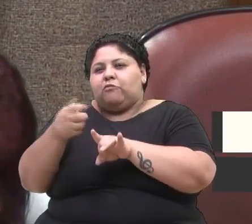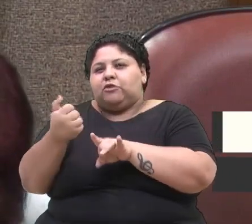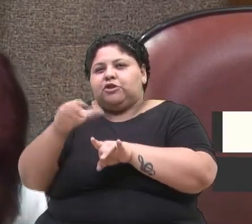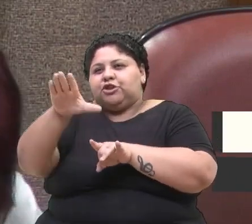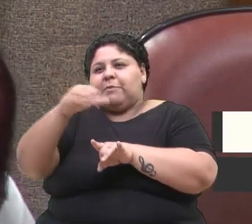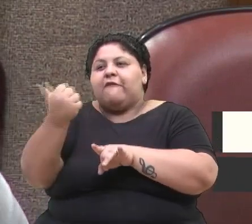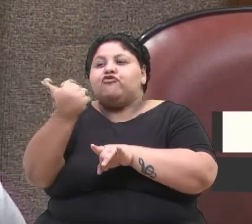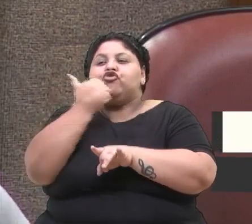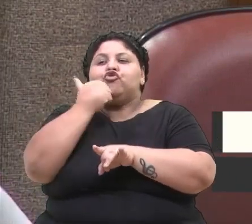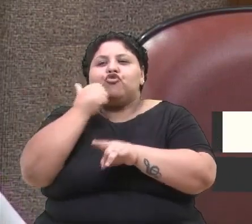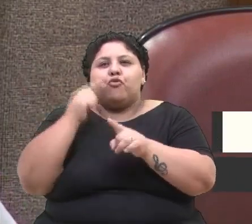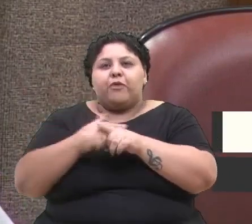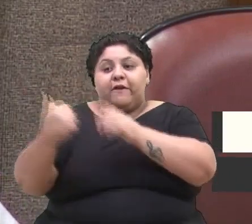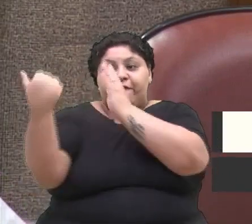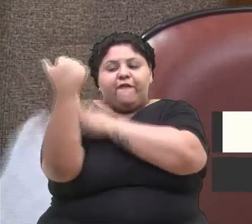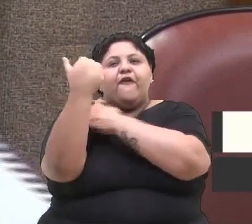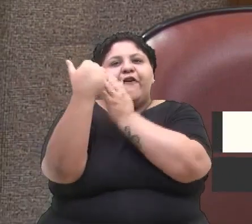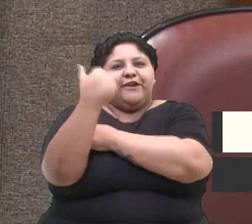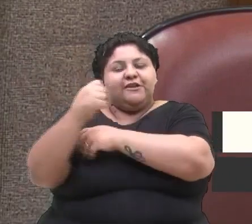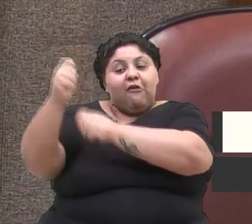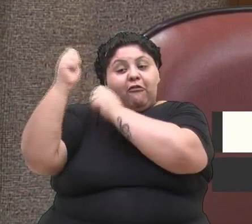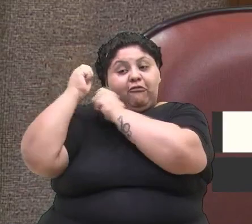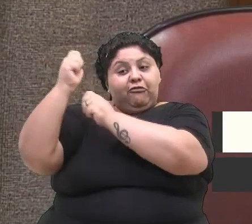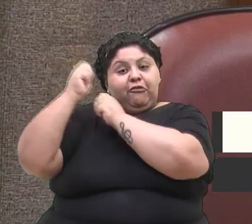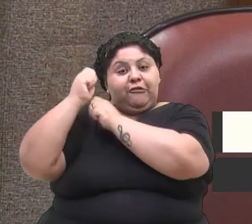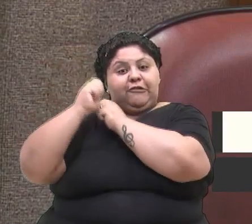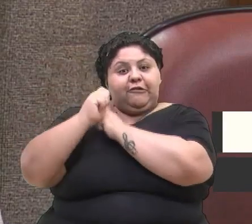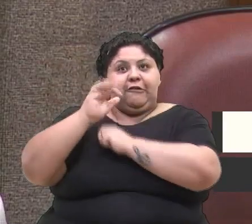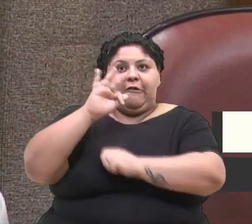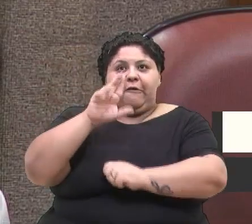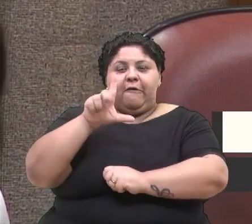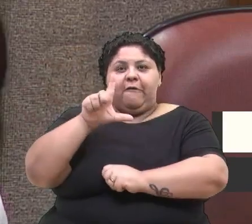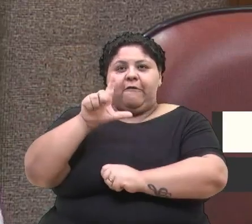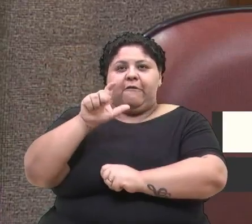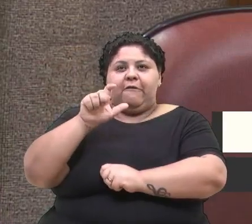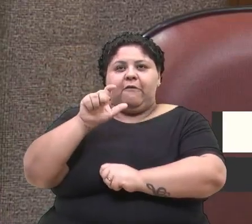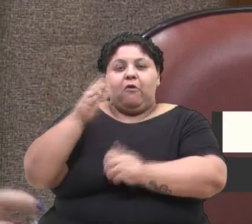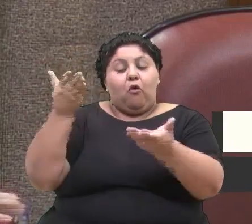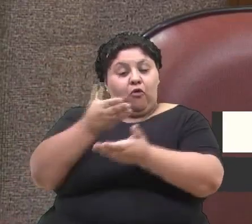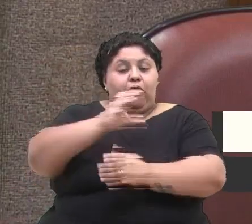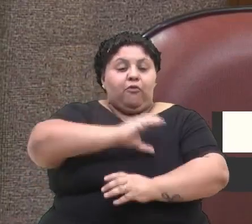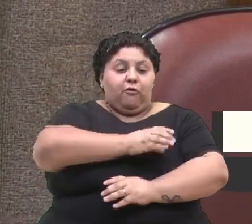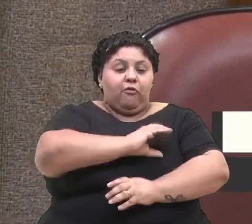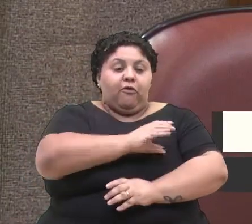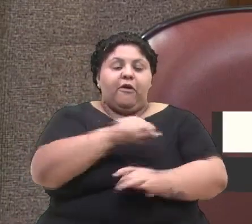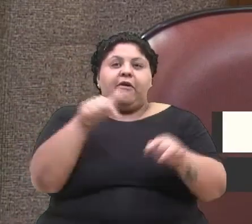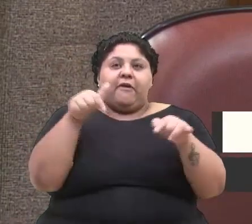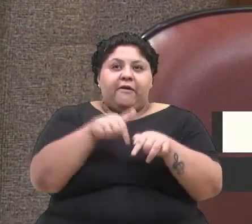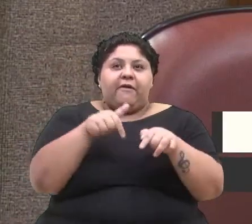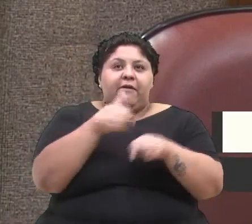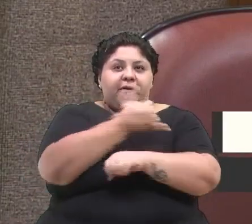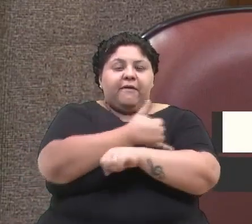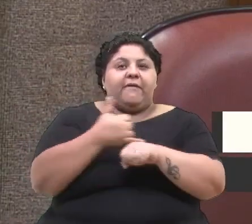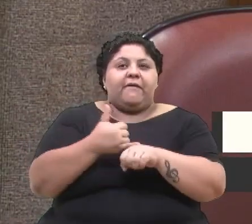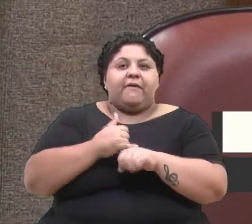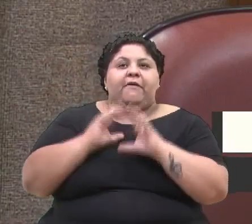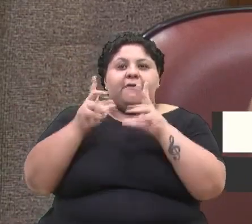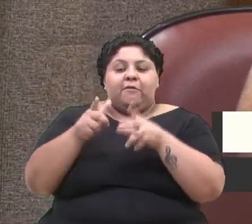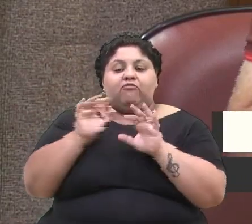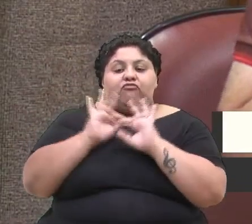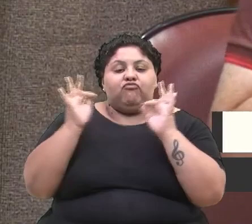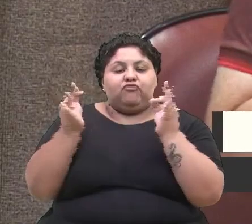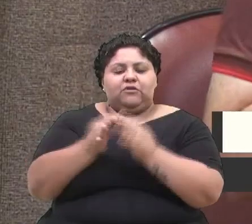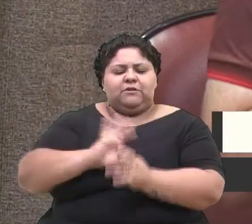física torcedor fanático do Flamengo atual ser Caxias e aqui passou vereadora dambros para toda a família esse